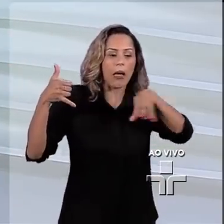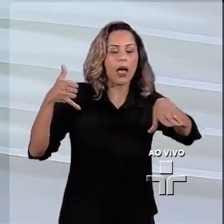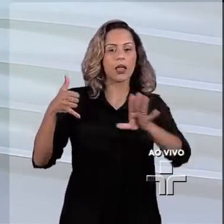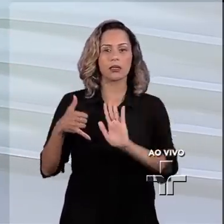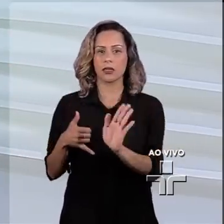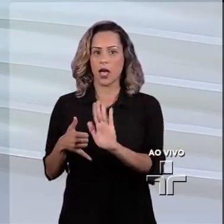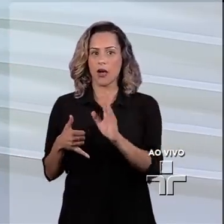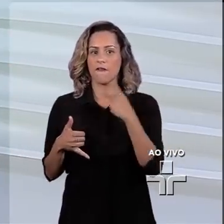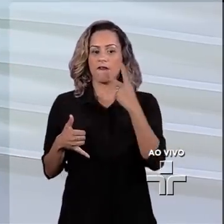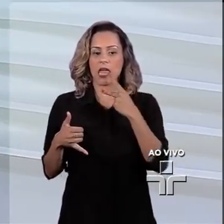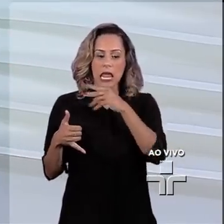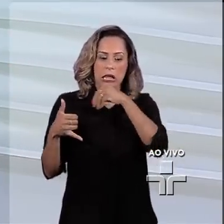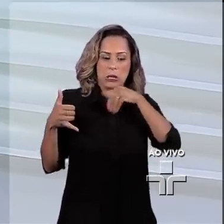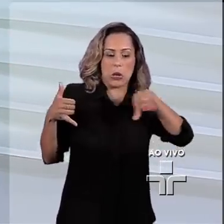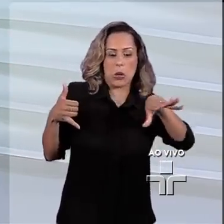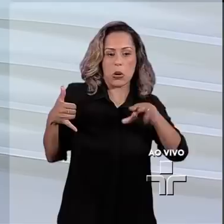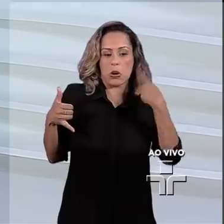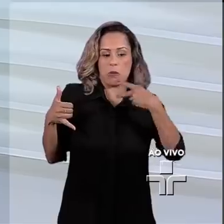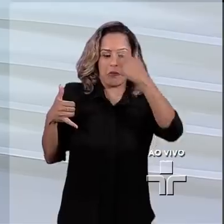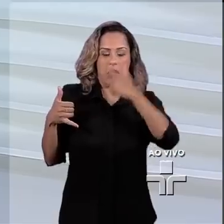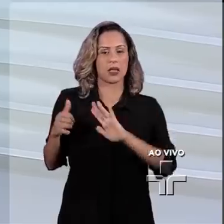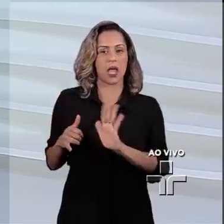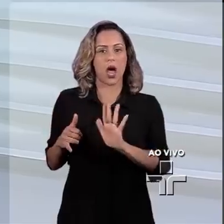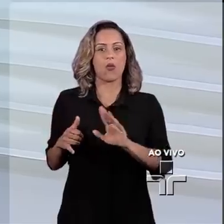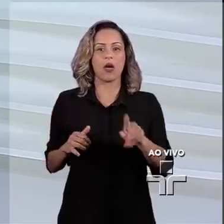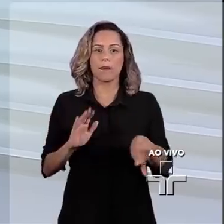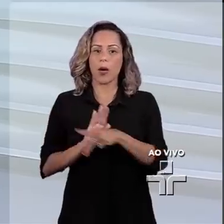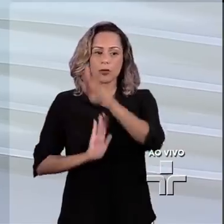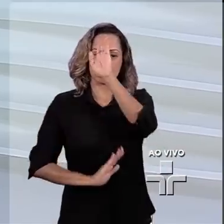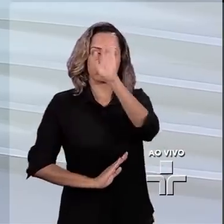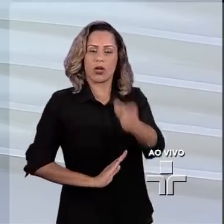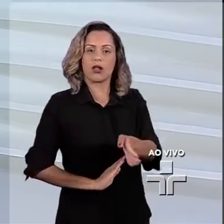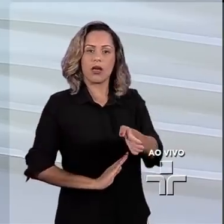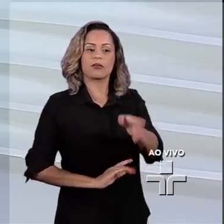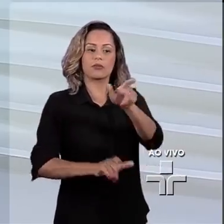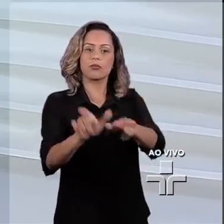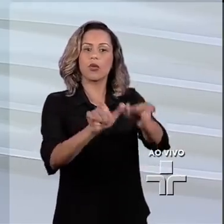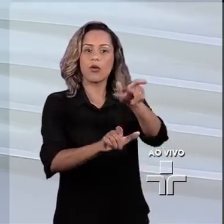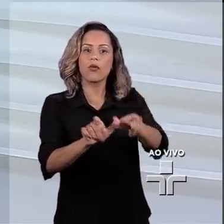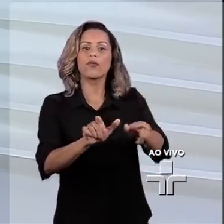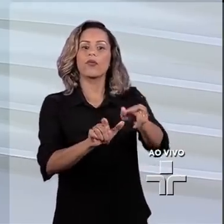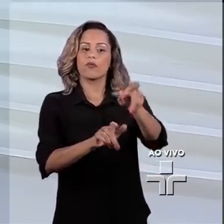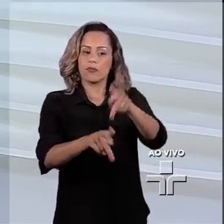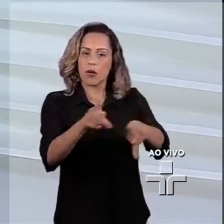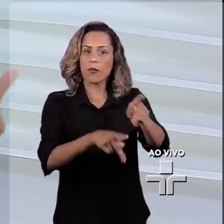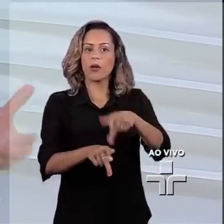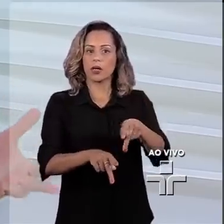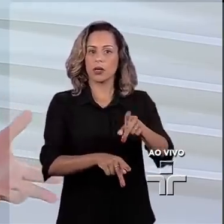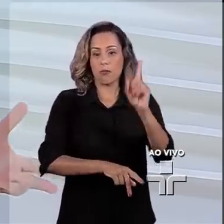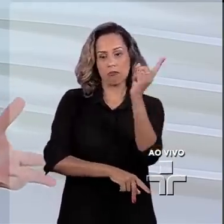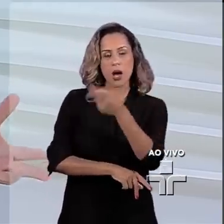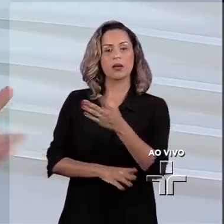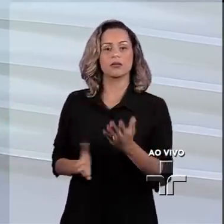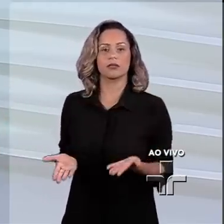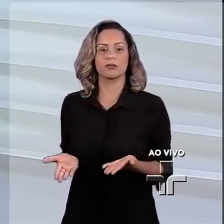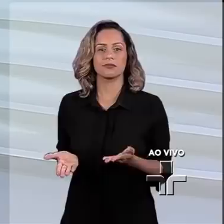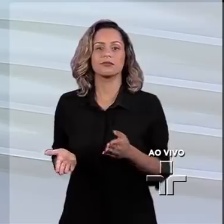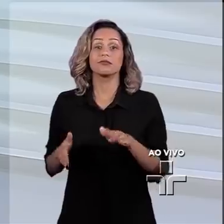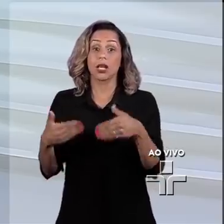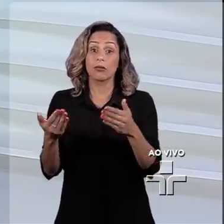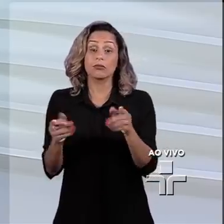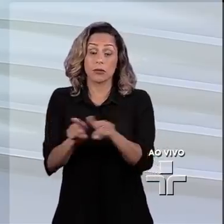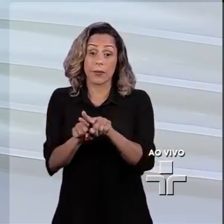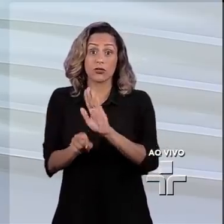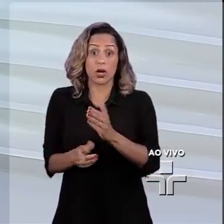é feito que a população exatamente demanda. Nós vamos começar nos próximos dias uma grande ação de educação ambiental, que não adianta